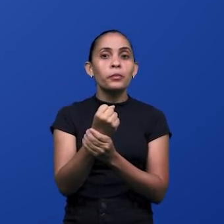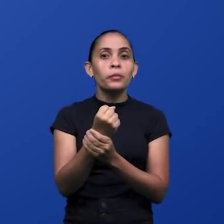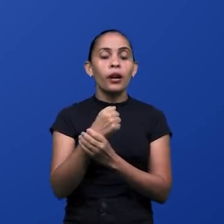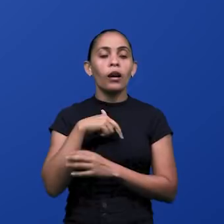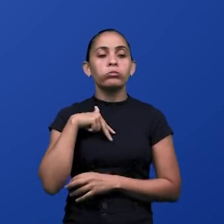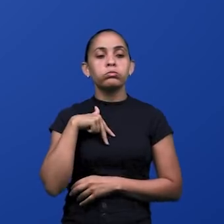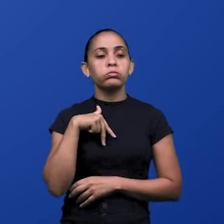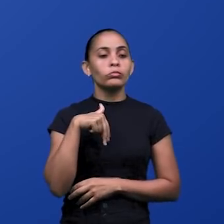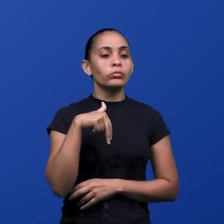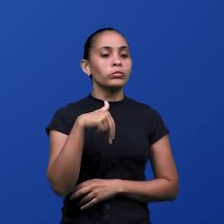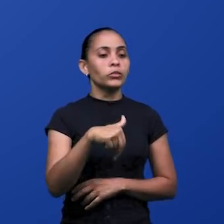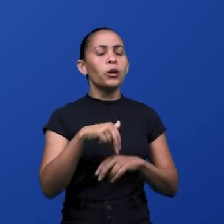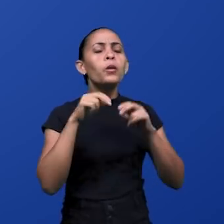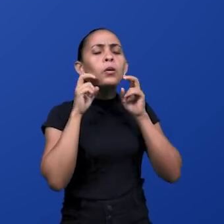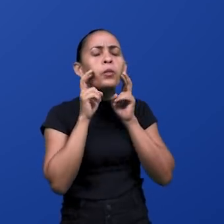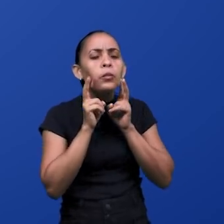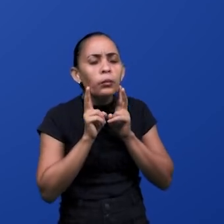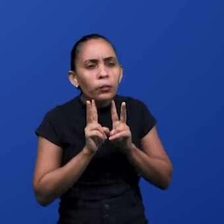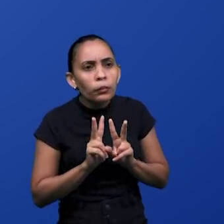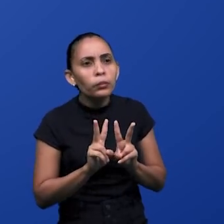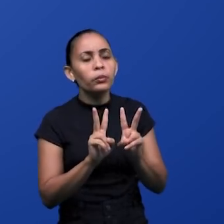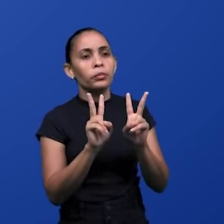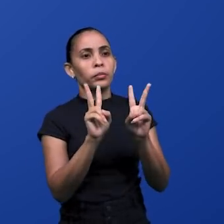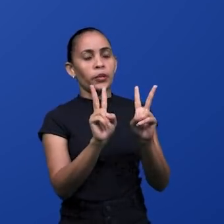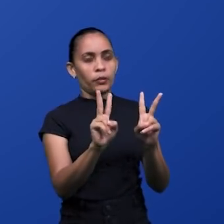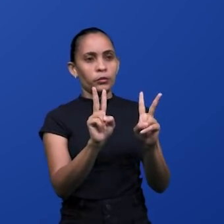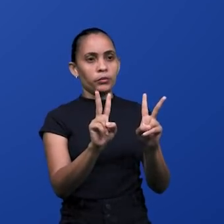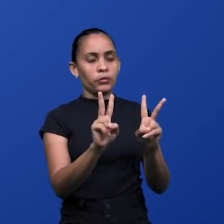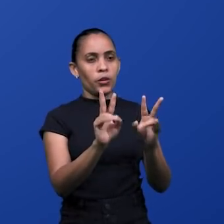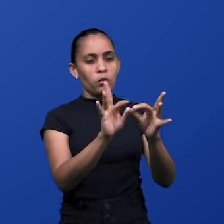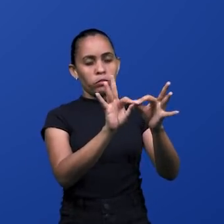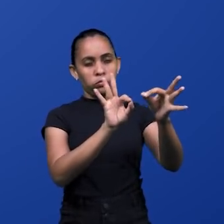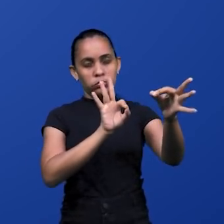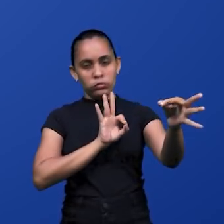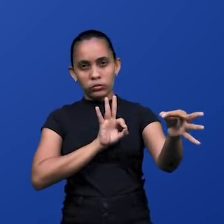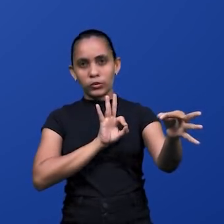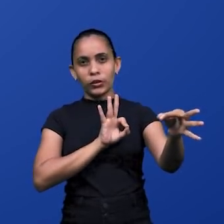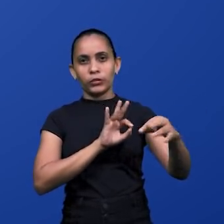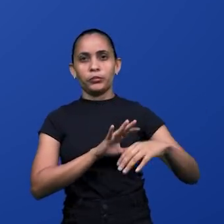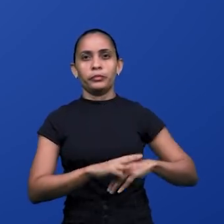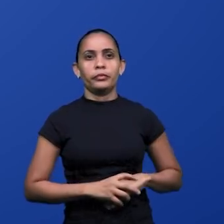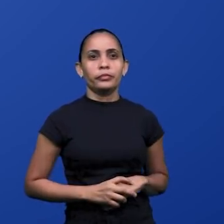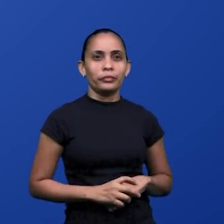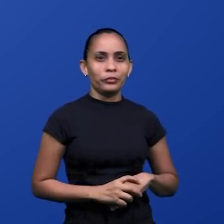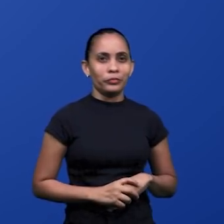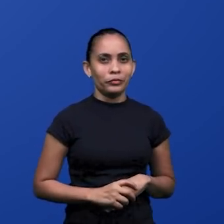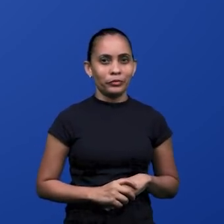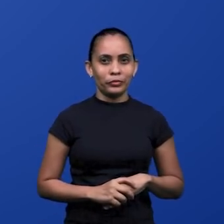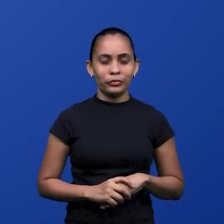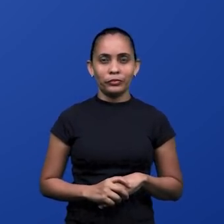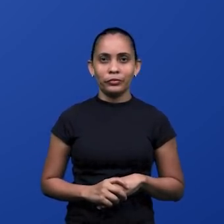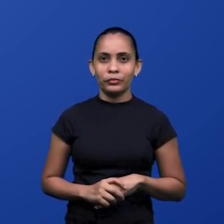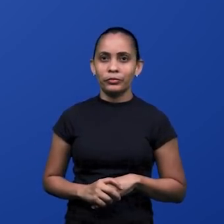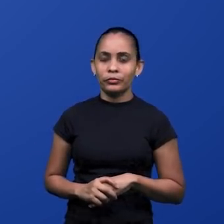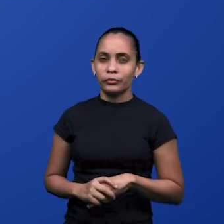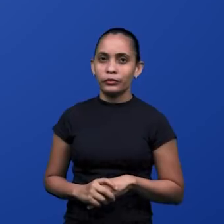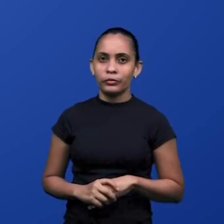Abraão aos seus olhos e viu o lugar de longe.